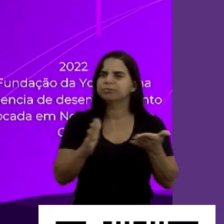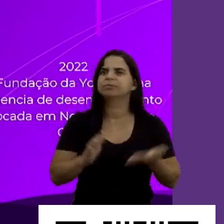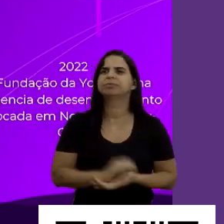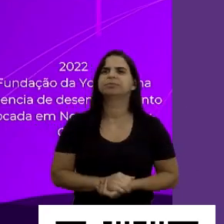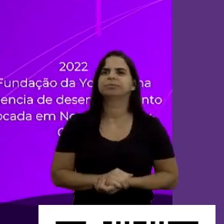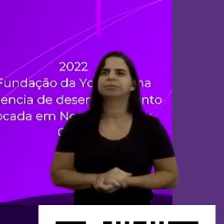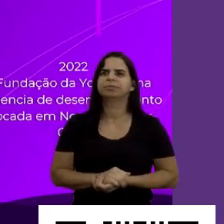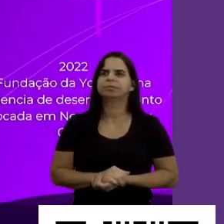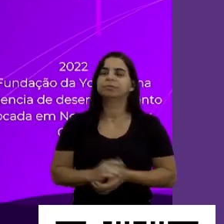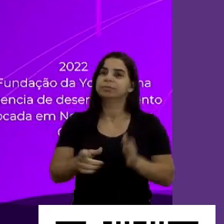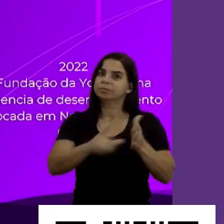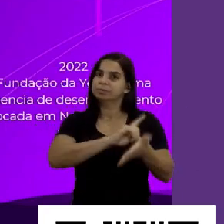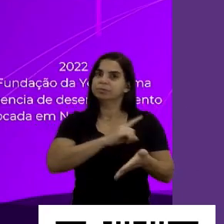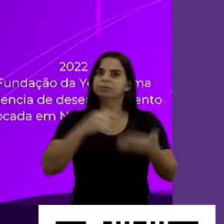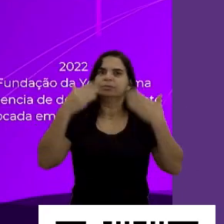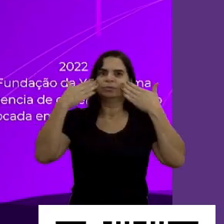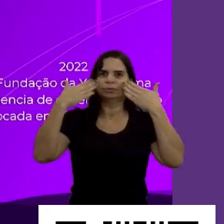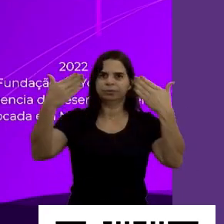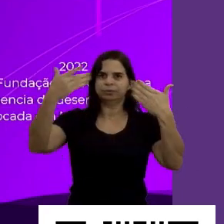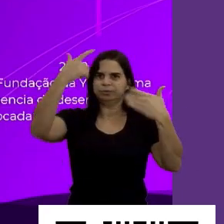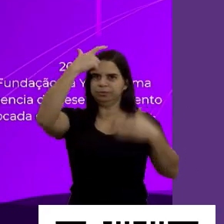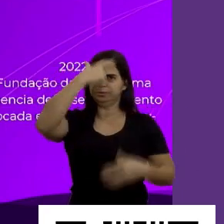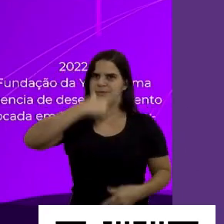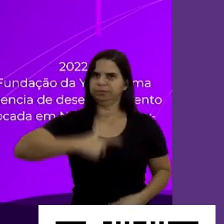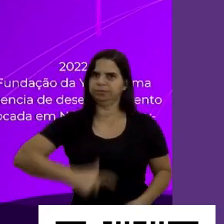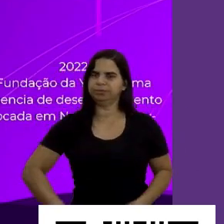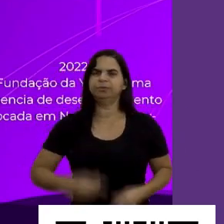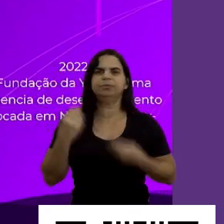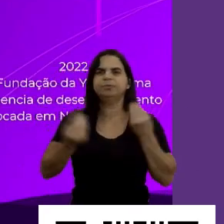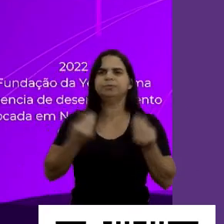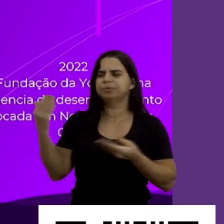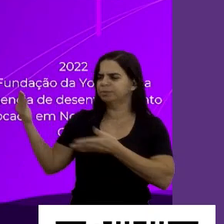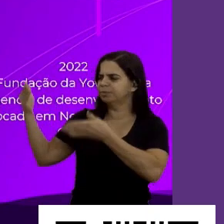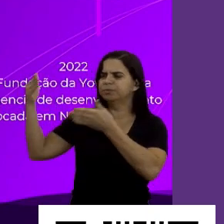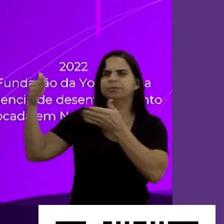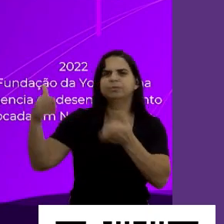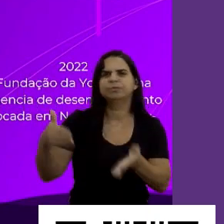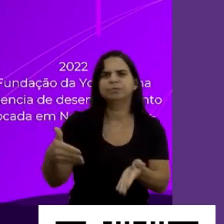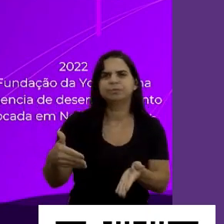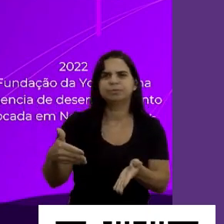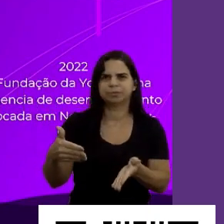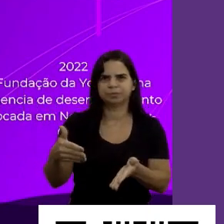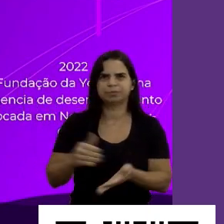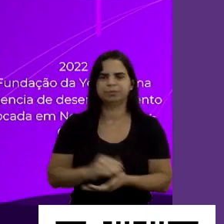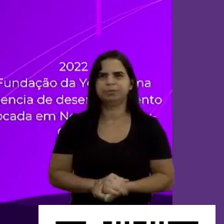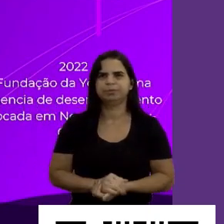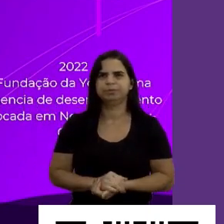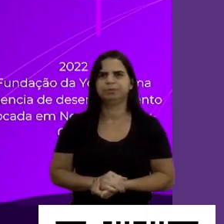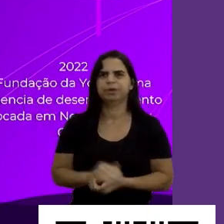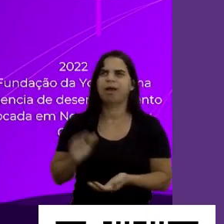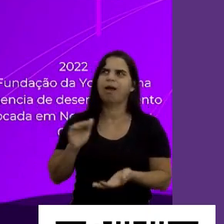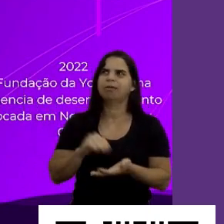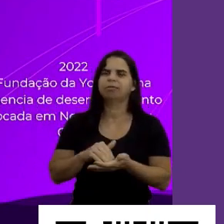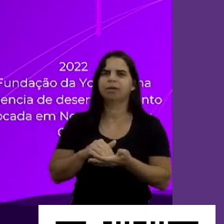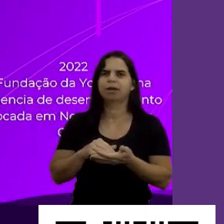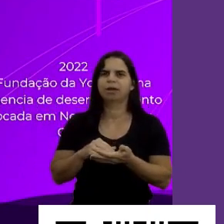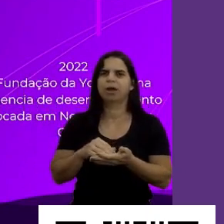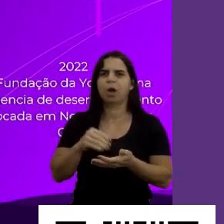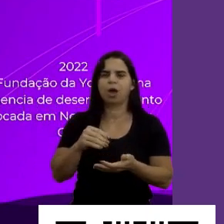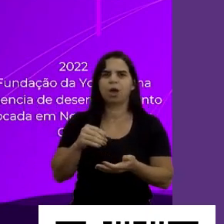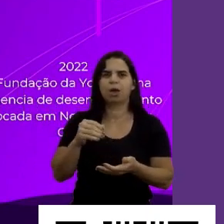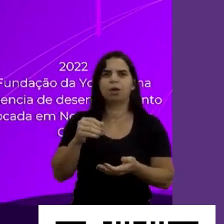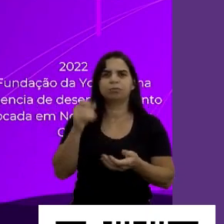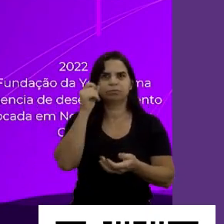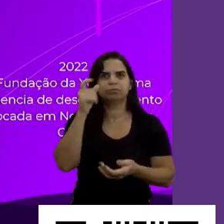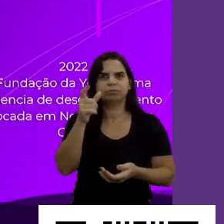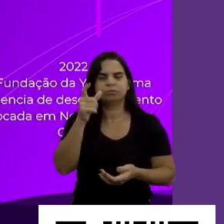mais nada eu vou me apresentar para vocês e explicar como eu cheguei até aqui né uma observação curiosa